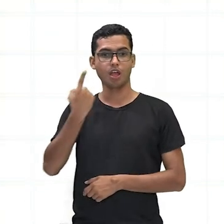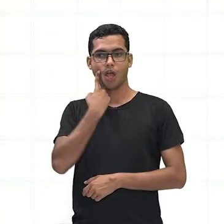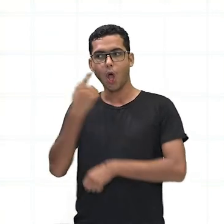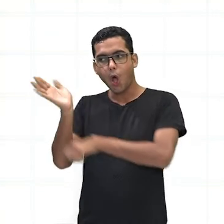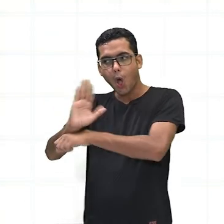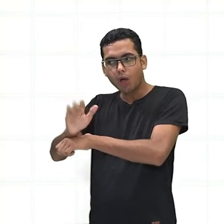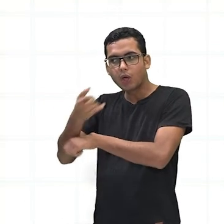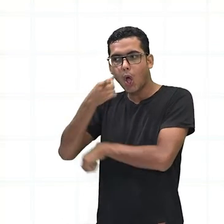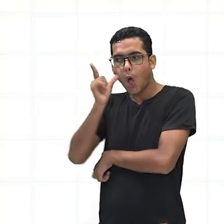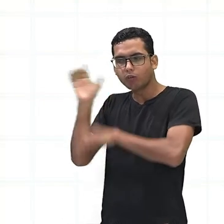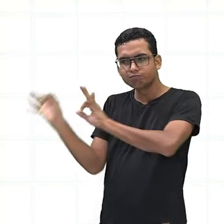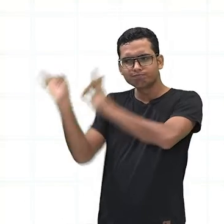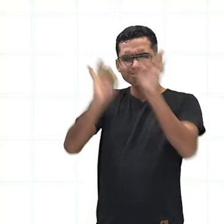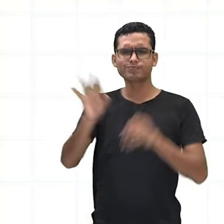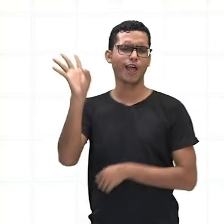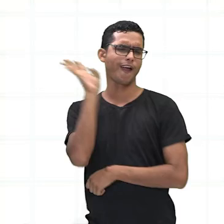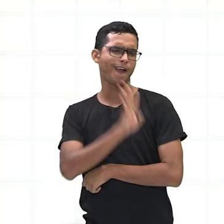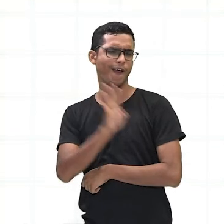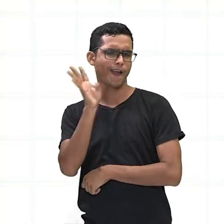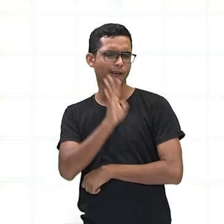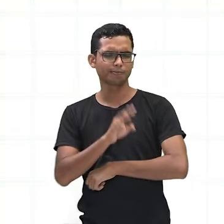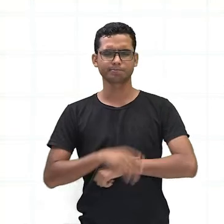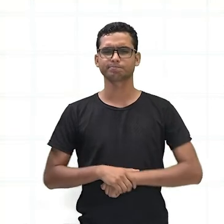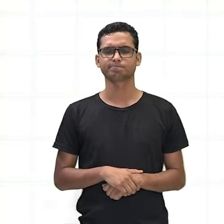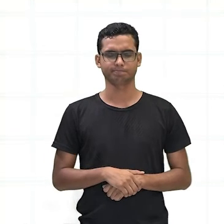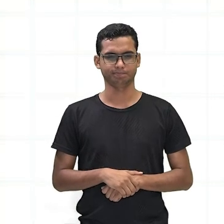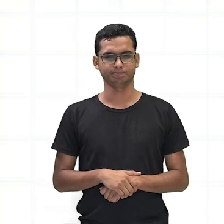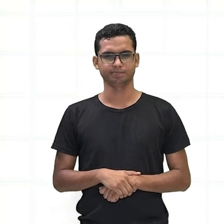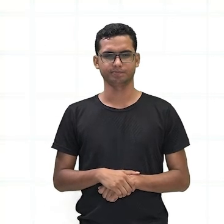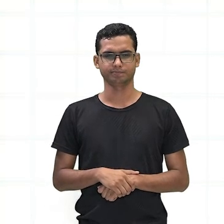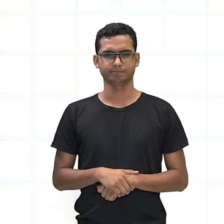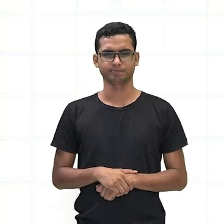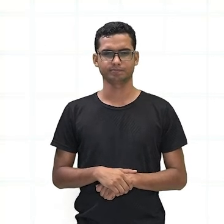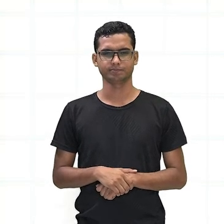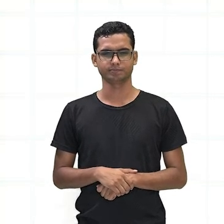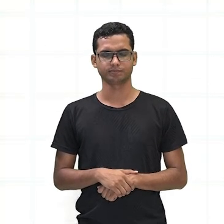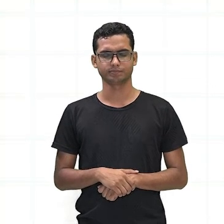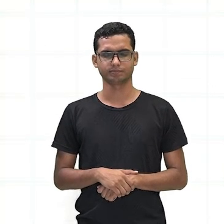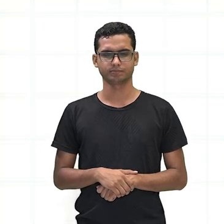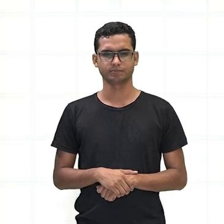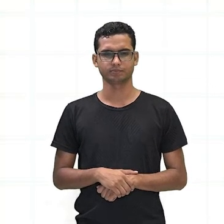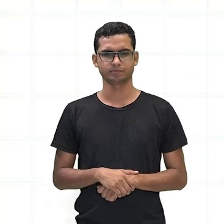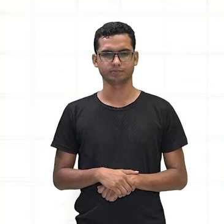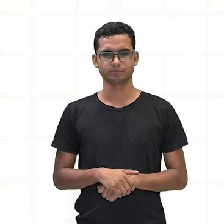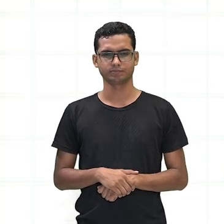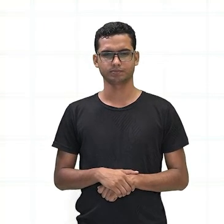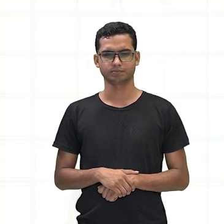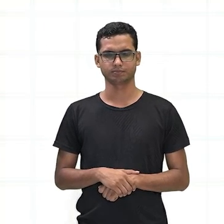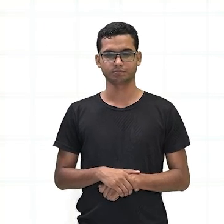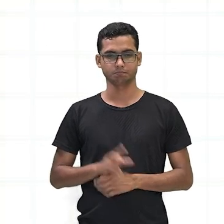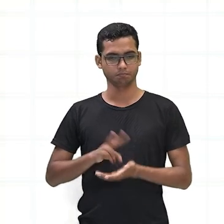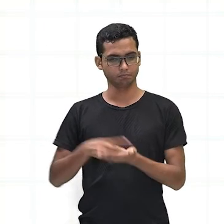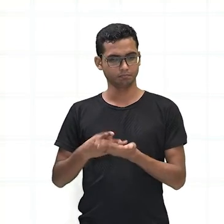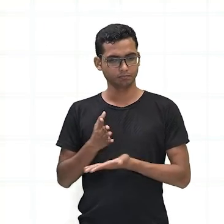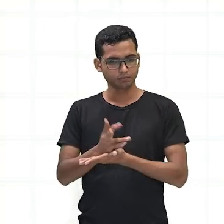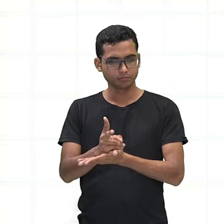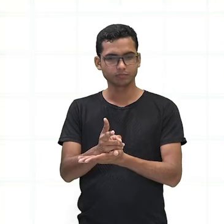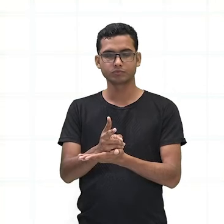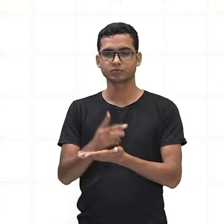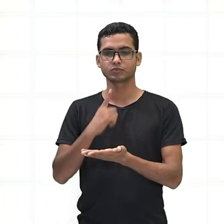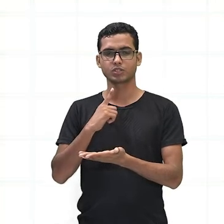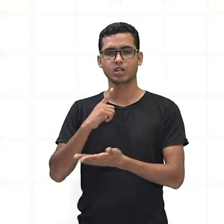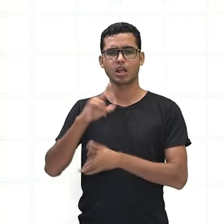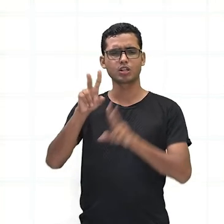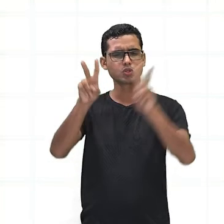filme, certo? It was about a man called Sam. Era sobre um homem chamado Sam, who